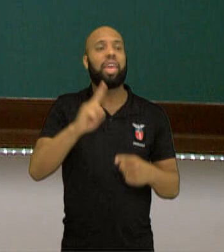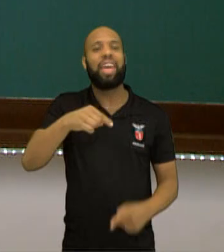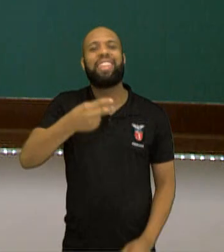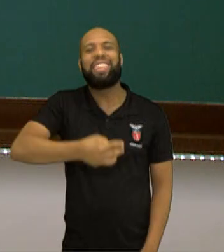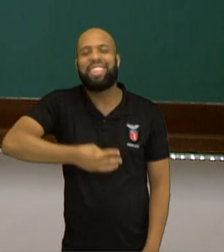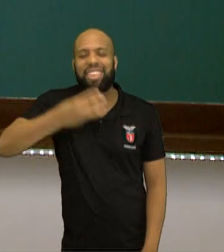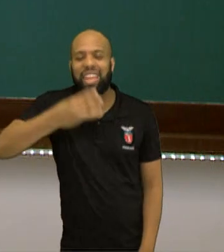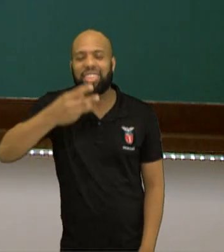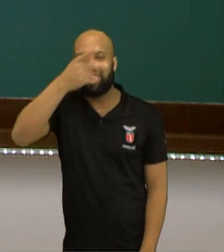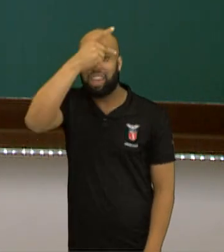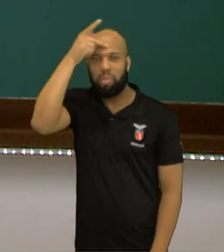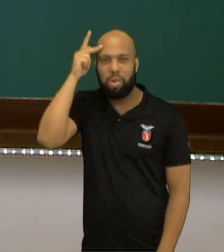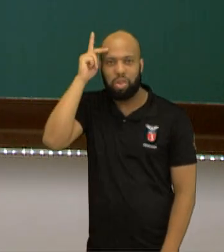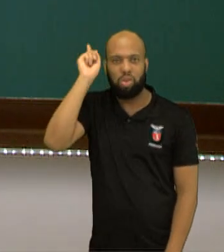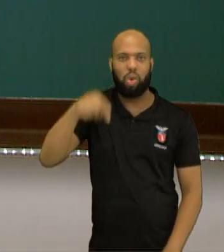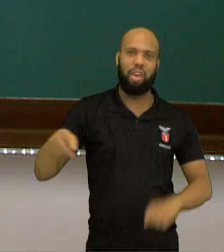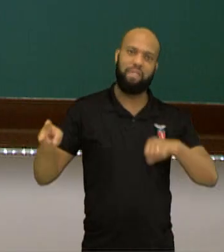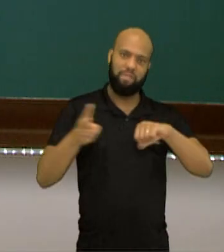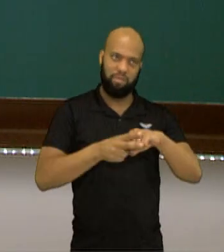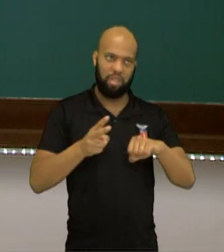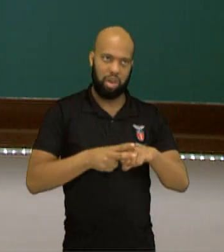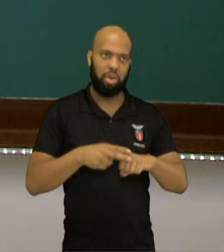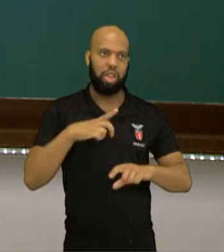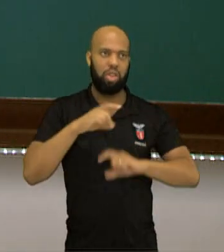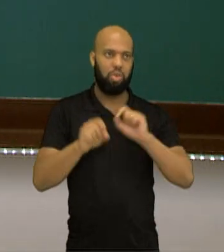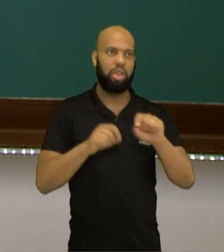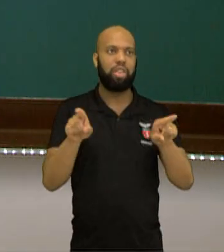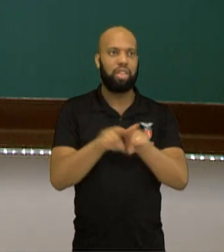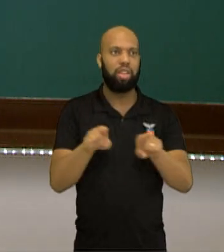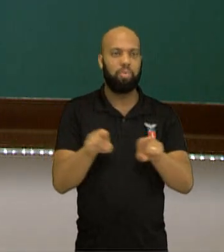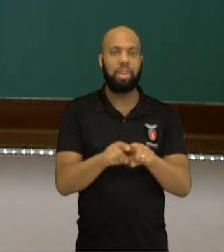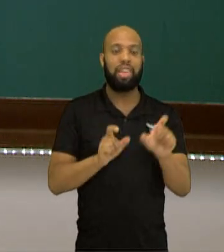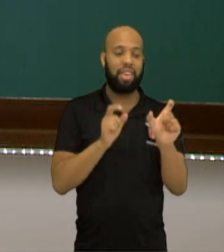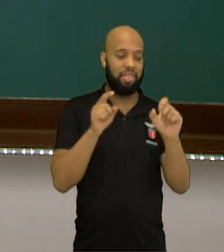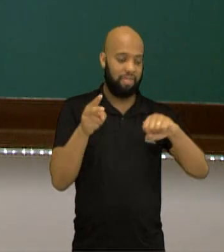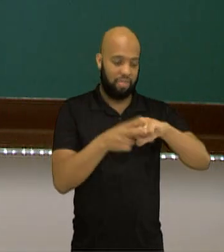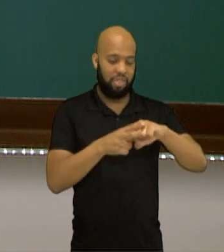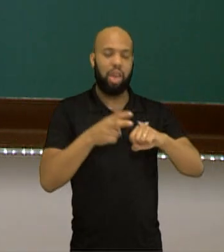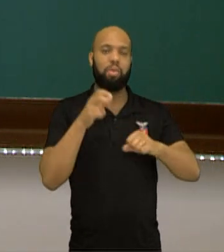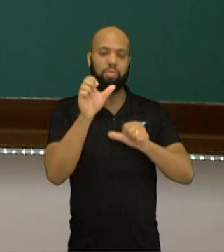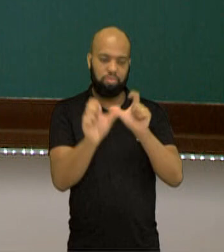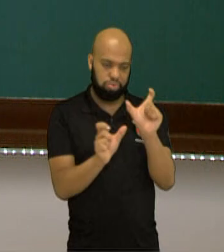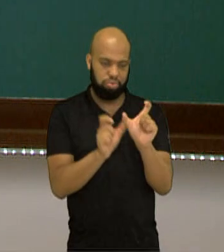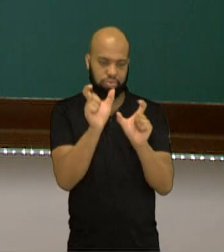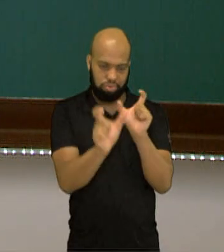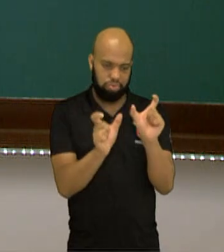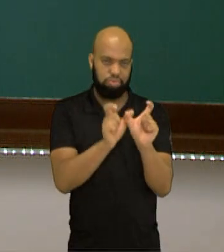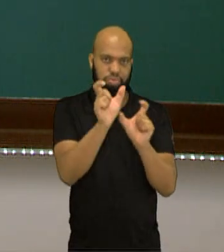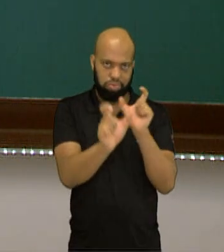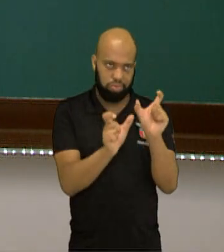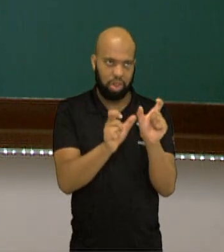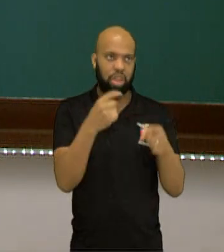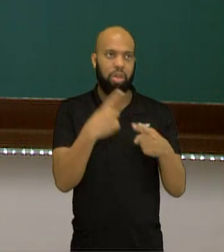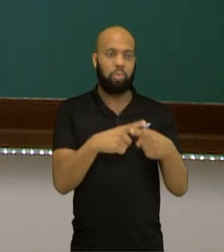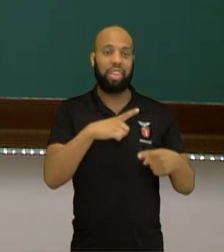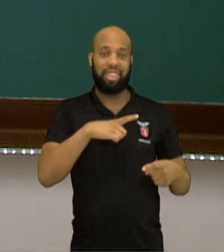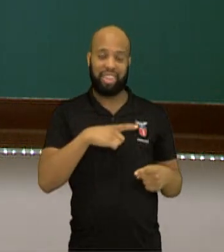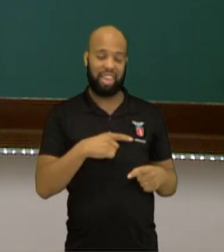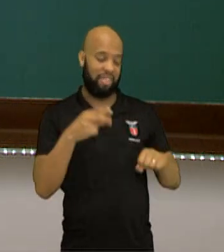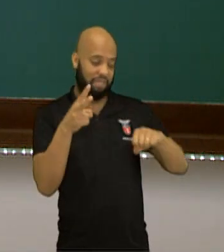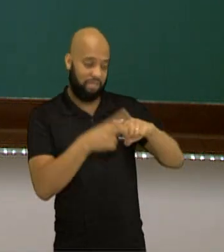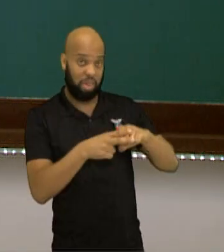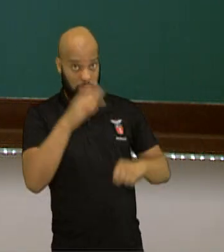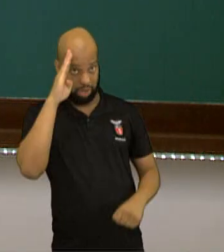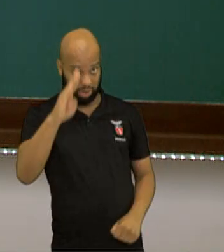terceira pessoa. Observe que aqui eu tenho uma locução verbal, né? Podem cortar. Este verbo principal está conjugado